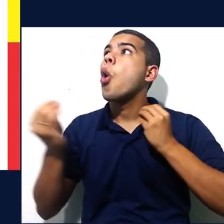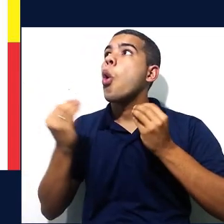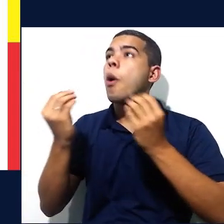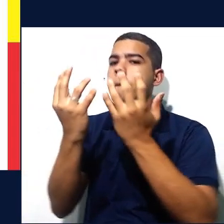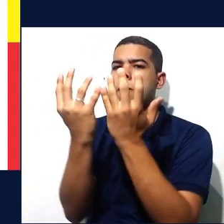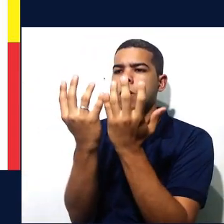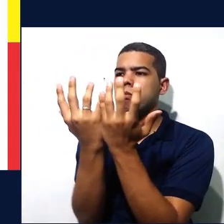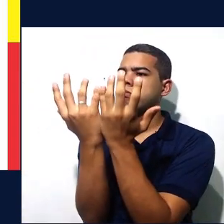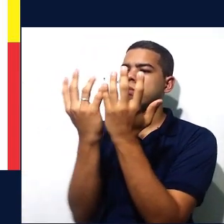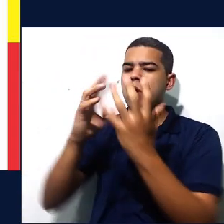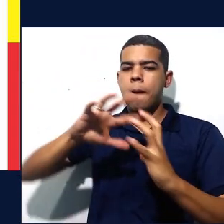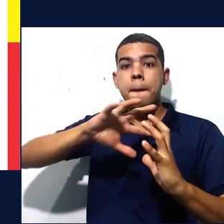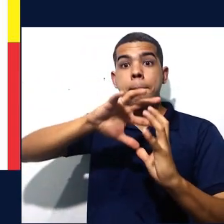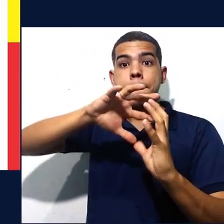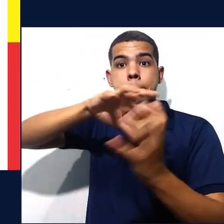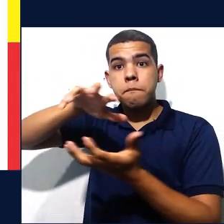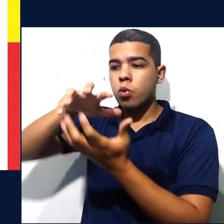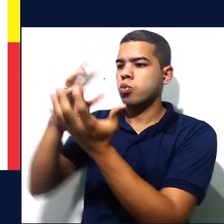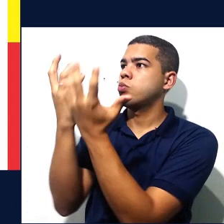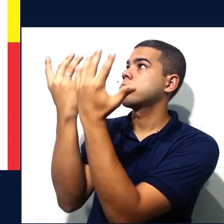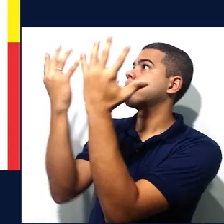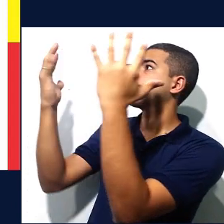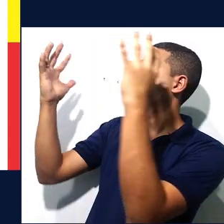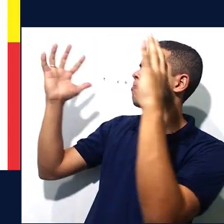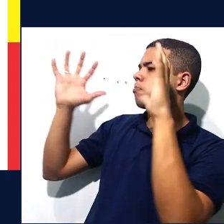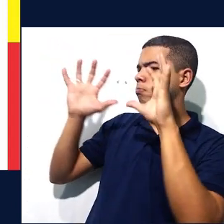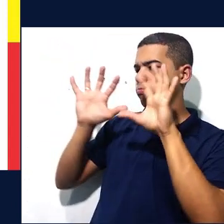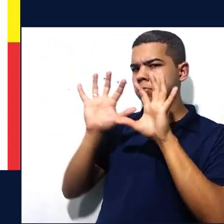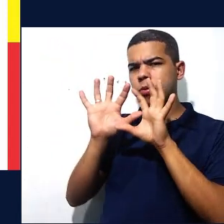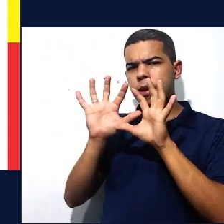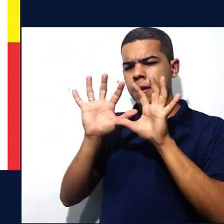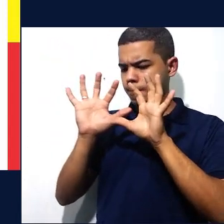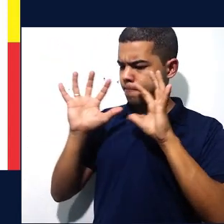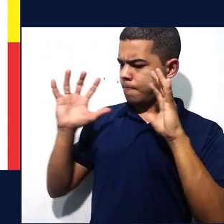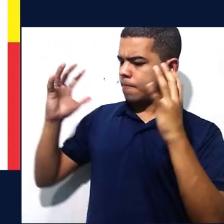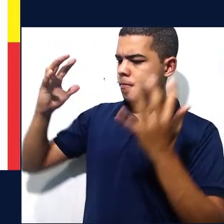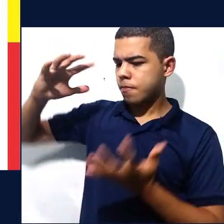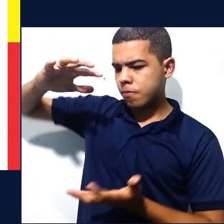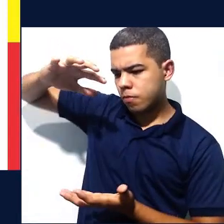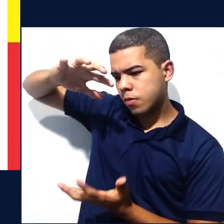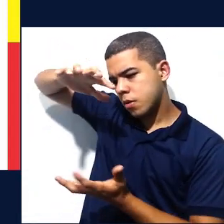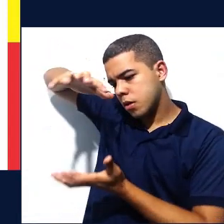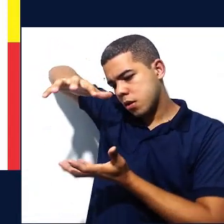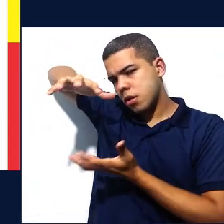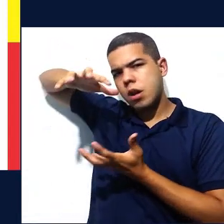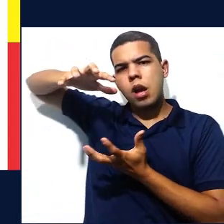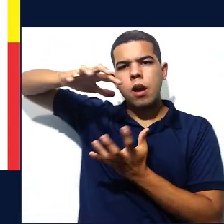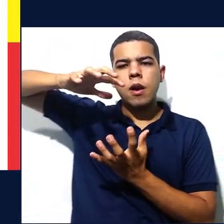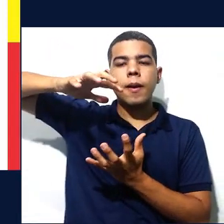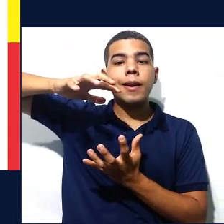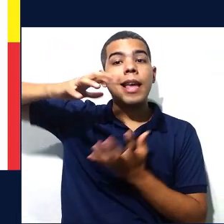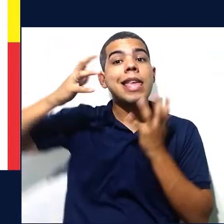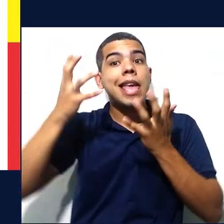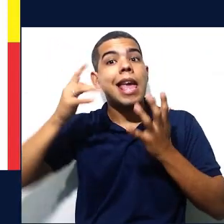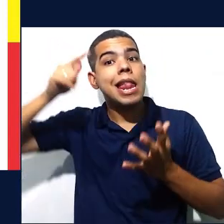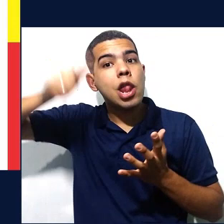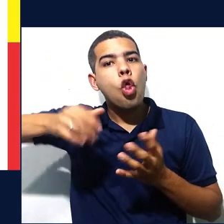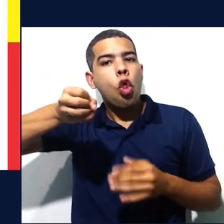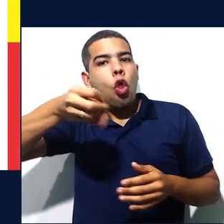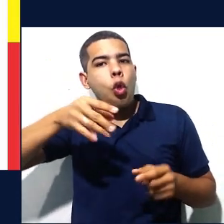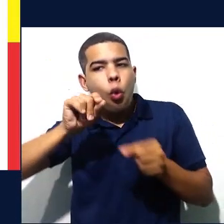atmosfera. Ele entrou em vigor aí por cerca de 1989 e na Conferência de Londres,